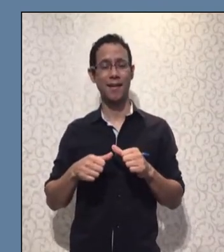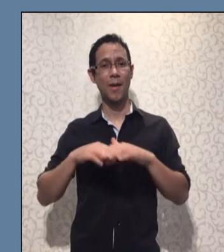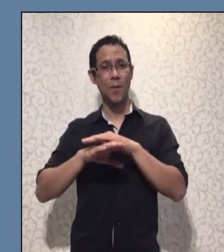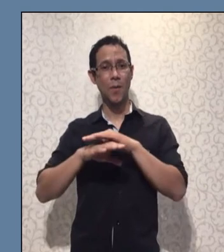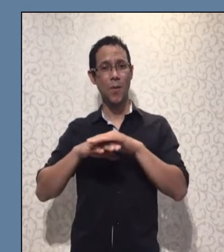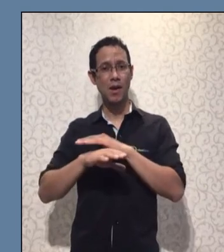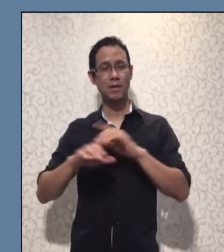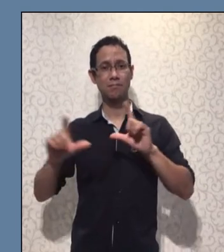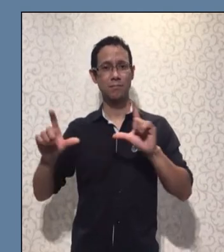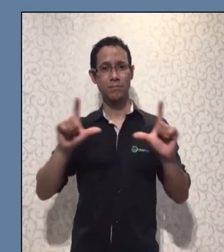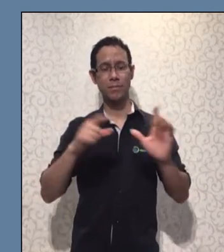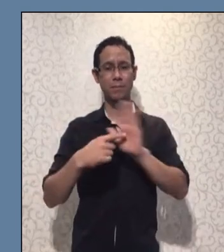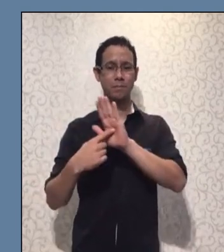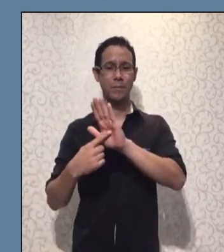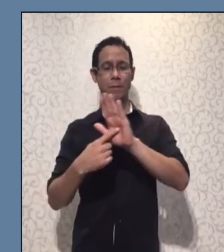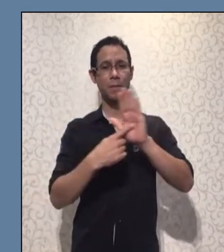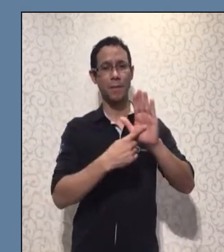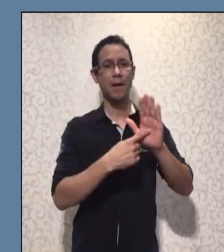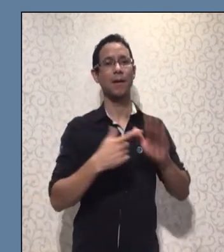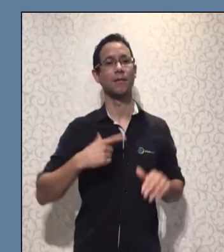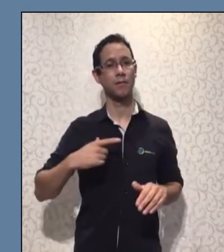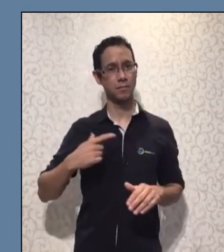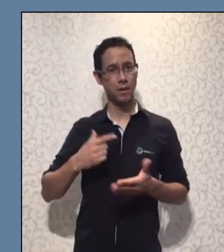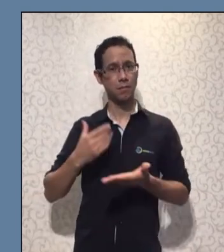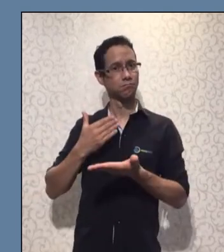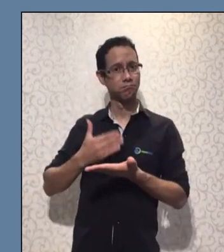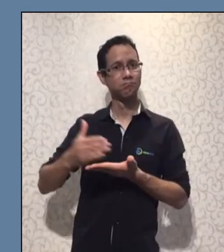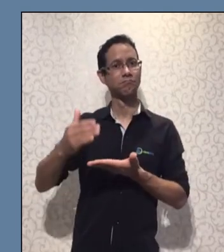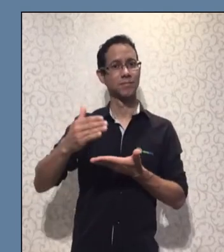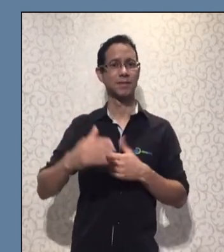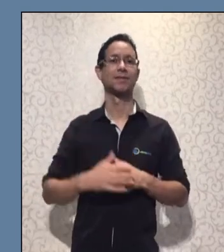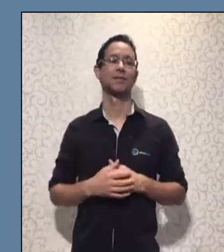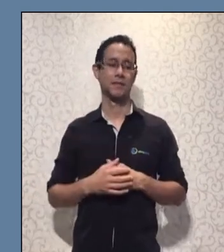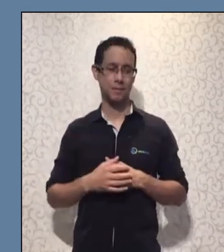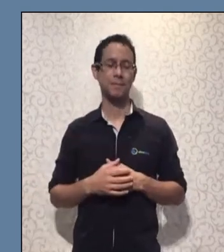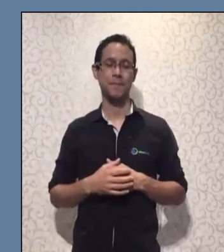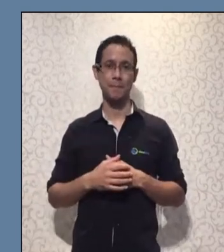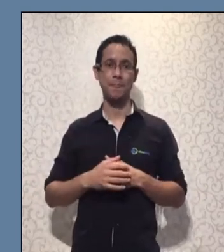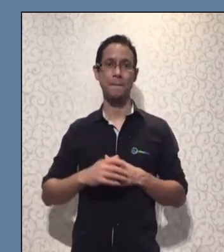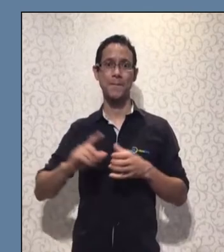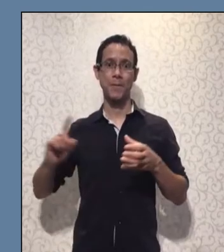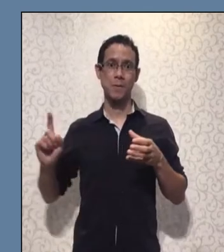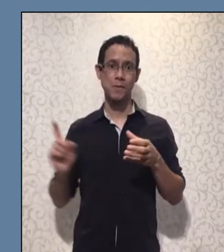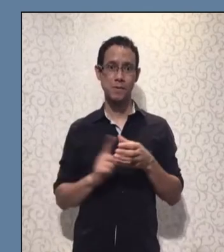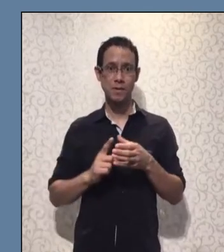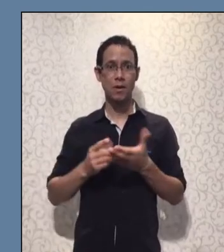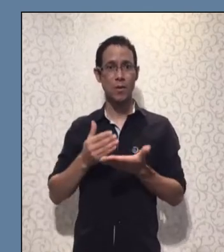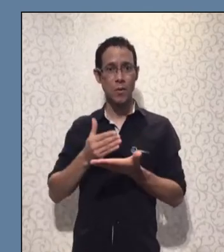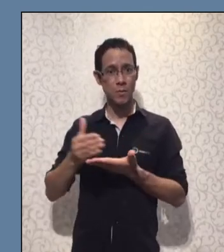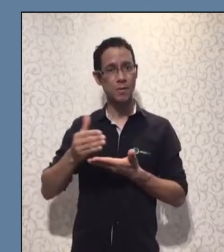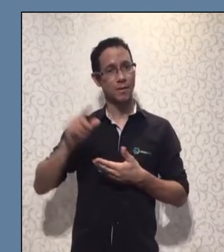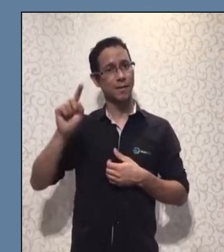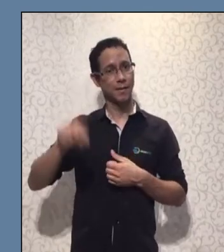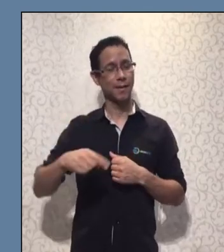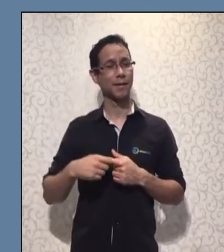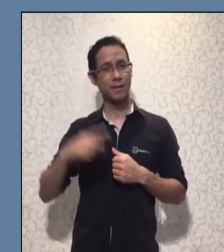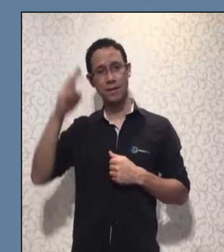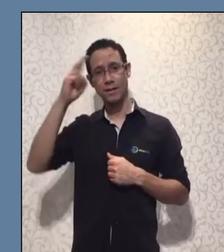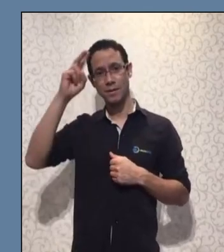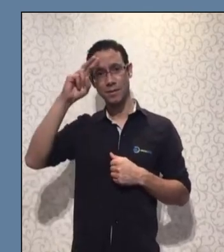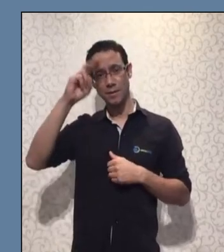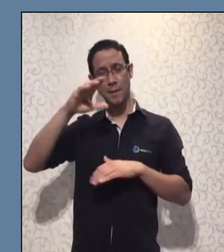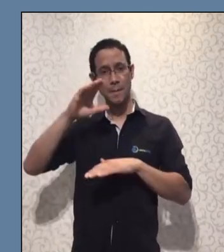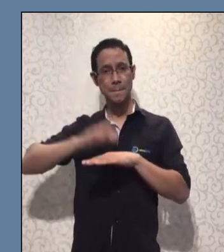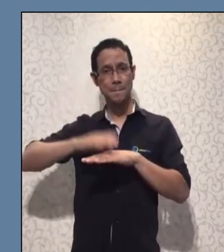de neve, é um pontapé inicial. Então eu acho que essa inclusão, ela acontece nessa história um pouco mais longa,